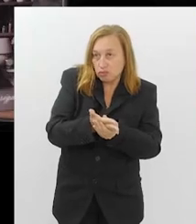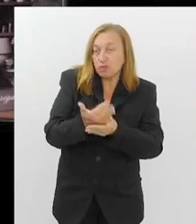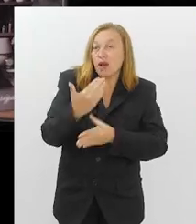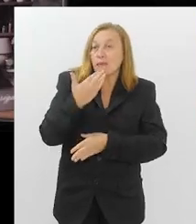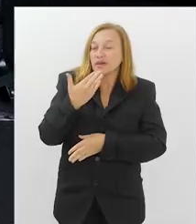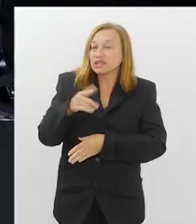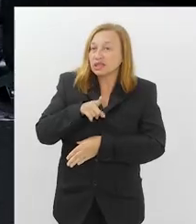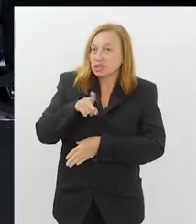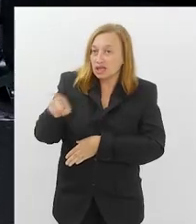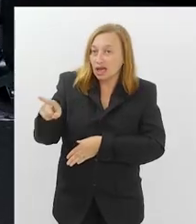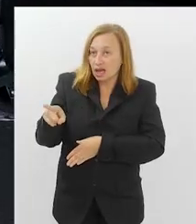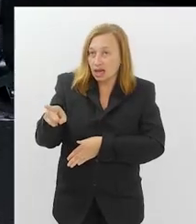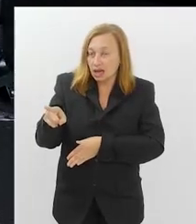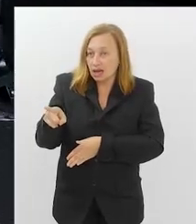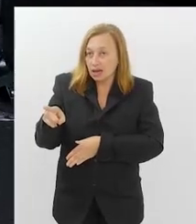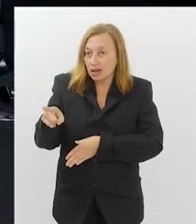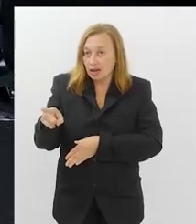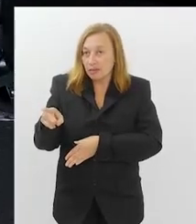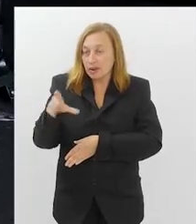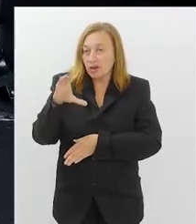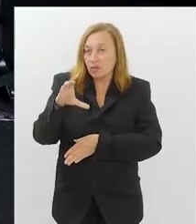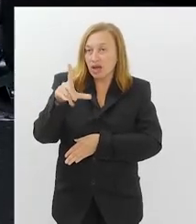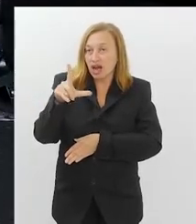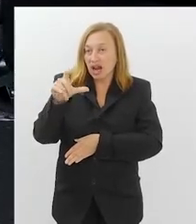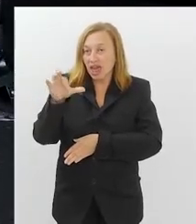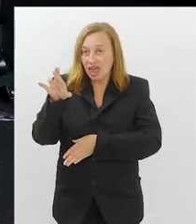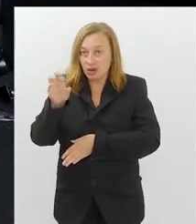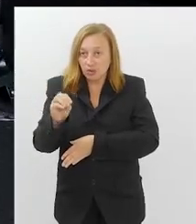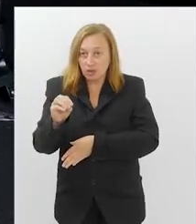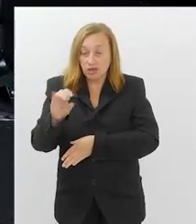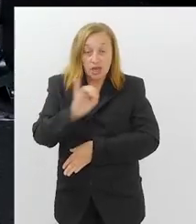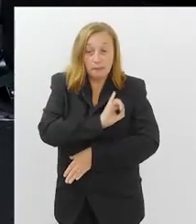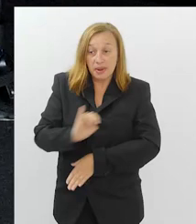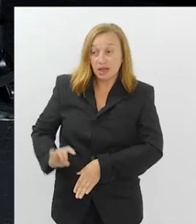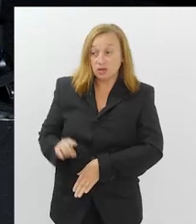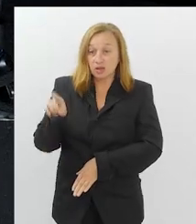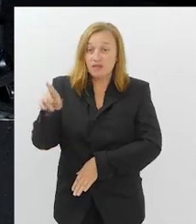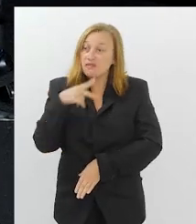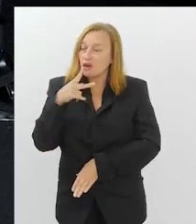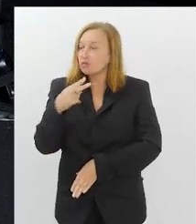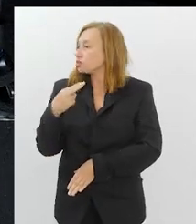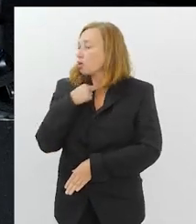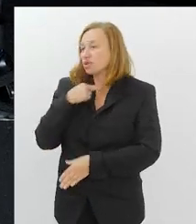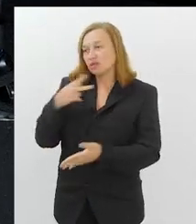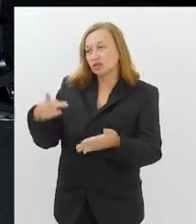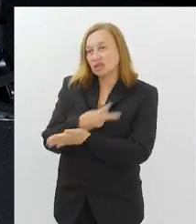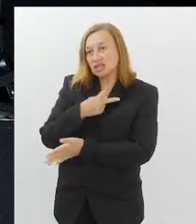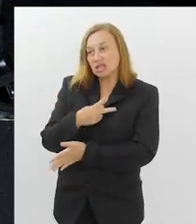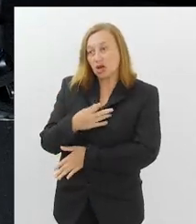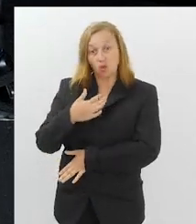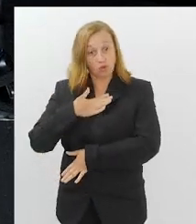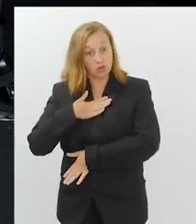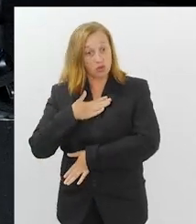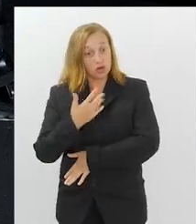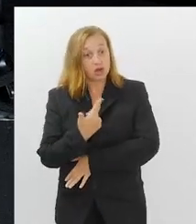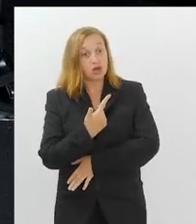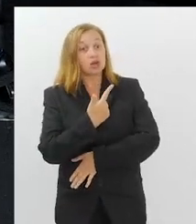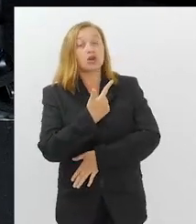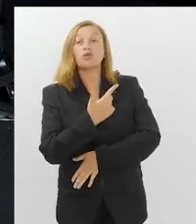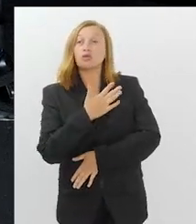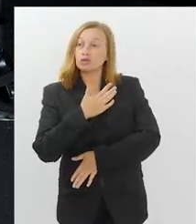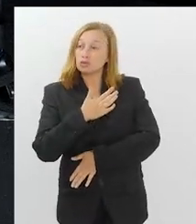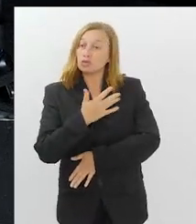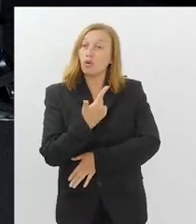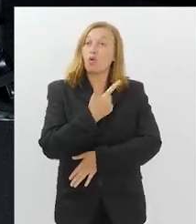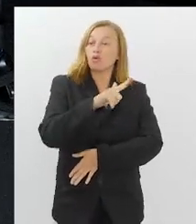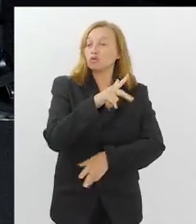lá e dizer, olha, isso não pode acontecer comigo e com esses meus irmãos. Então, para mim, foi